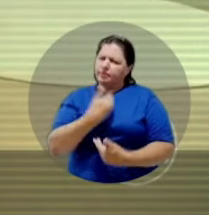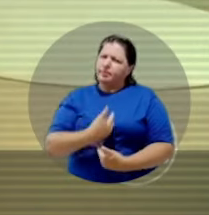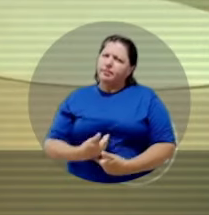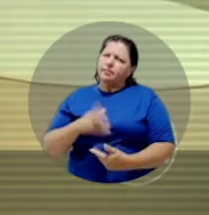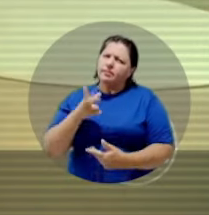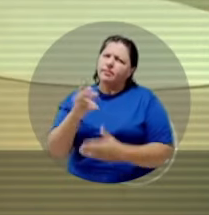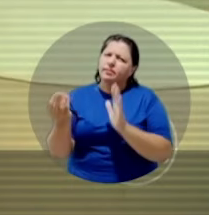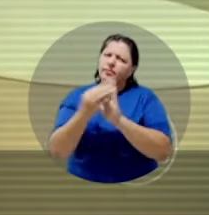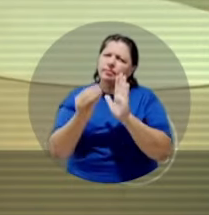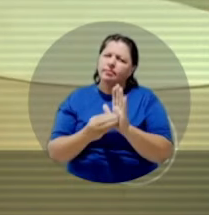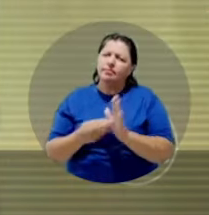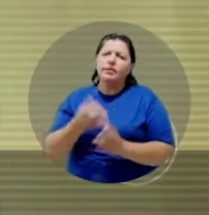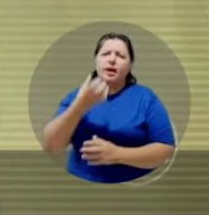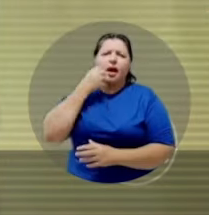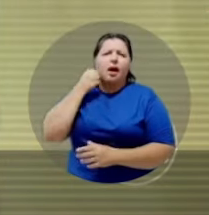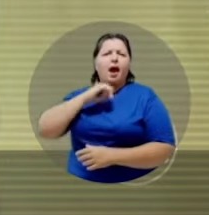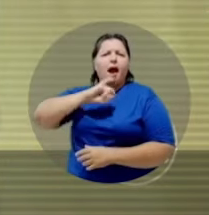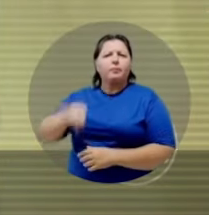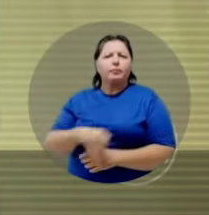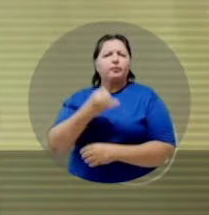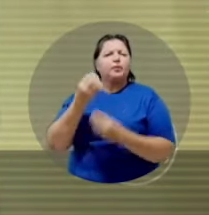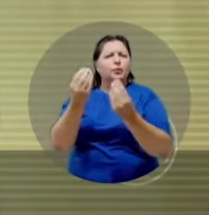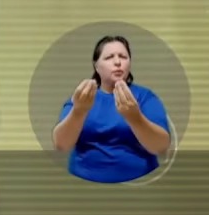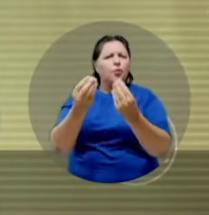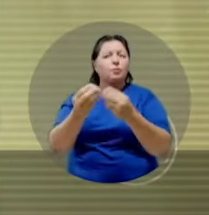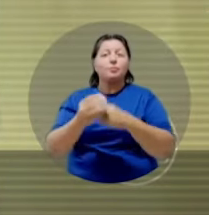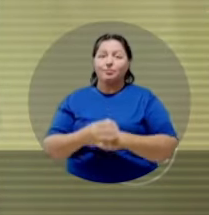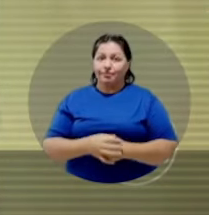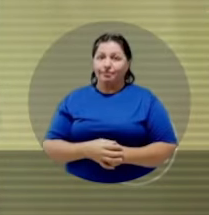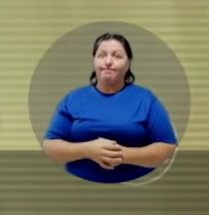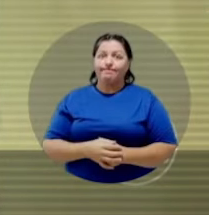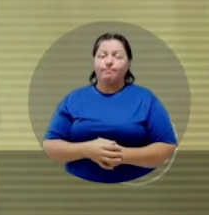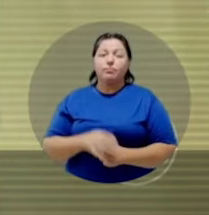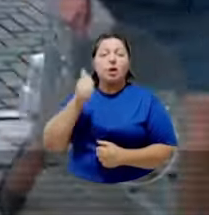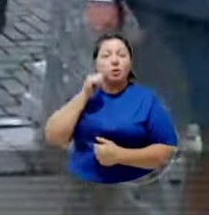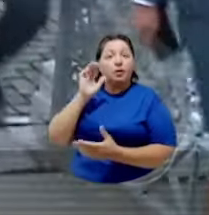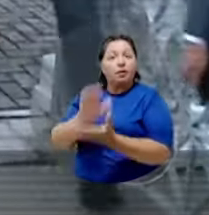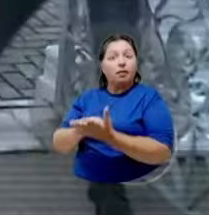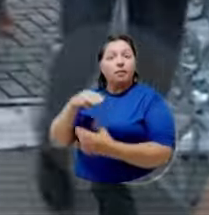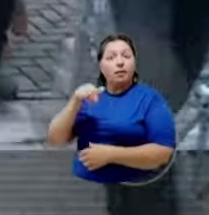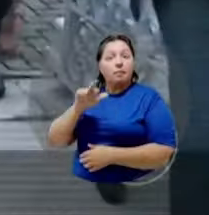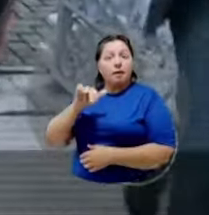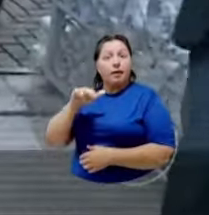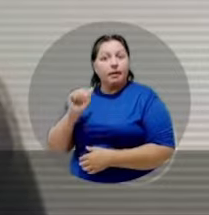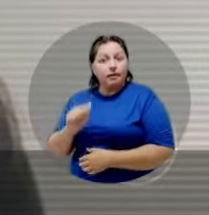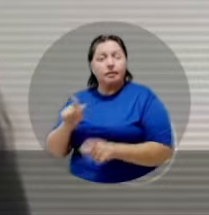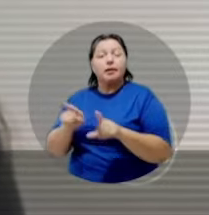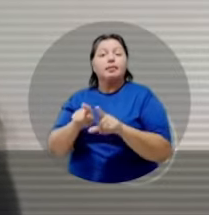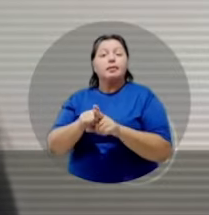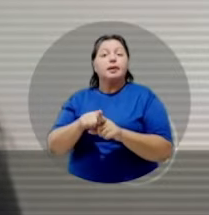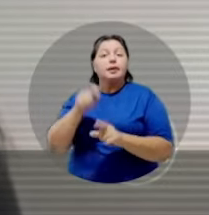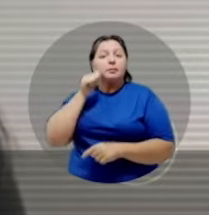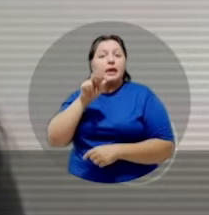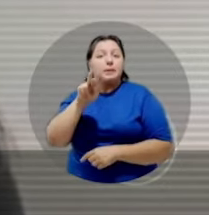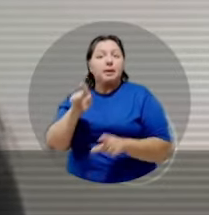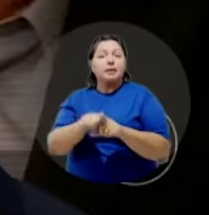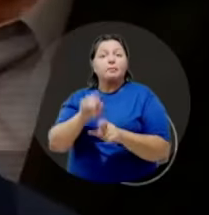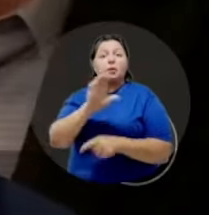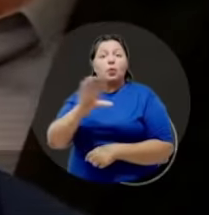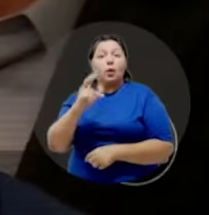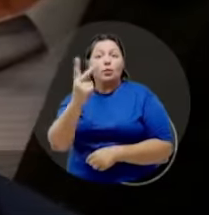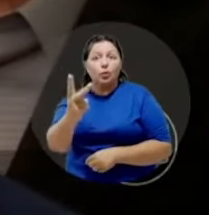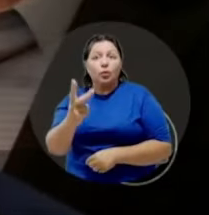continuava nomeando funcionários fantasma e se beneficiando do esquema mesmo no cargo de governador. A mulher dele, Marina Tereza Sintra